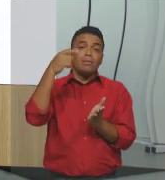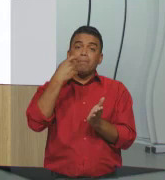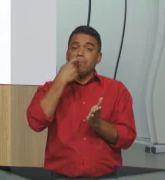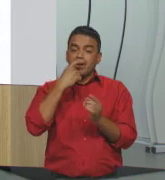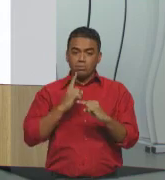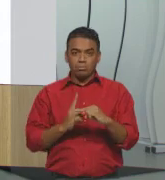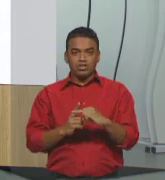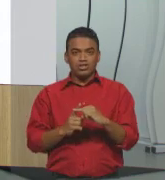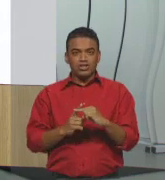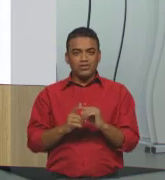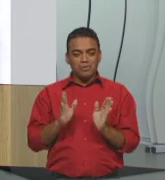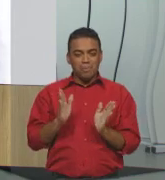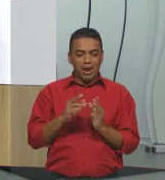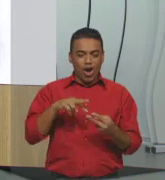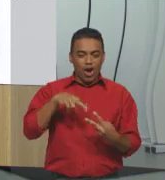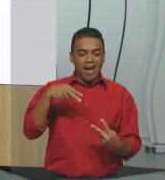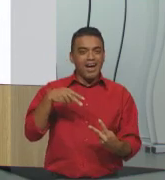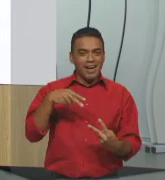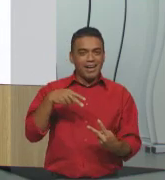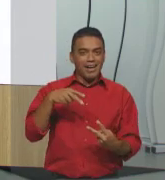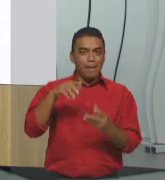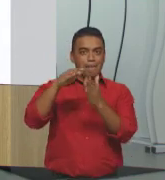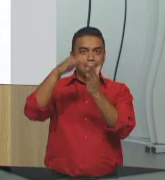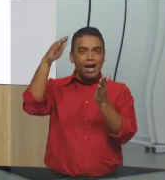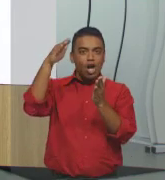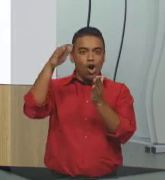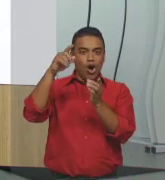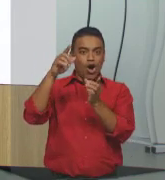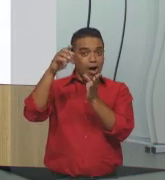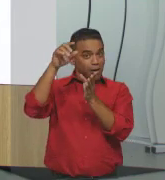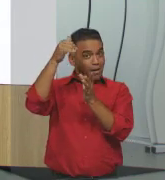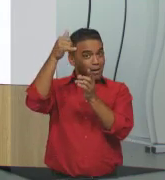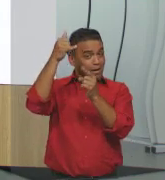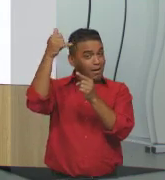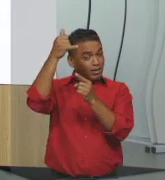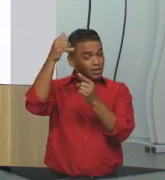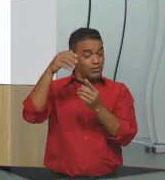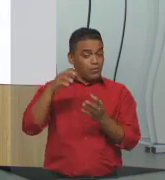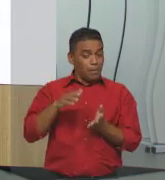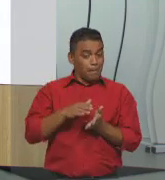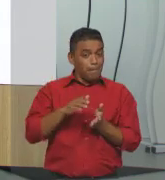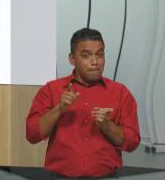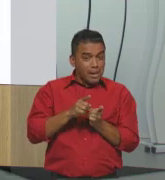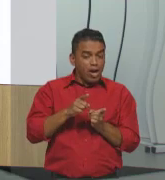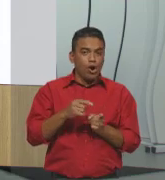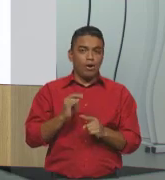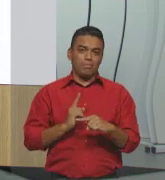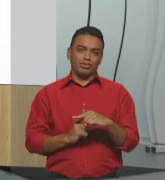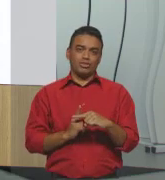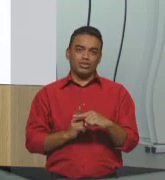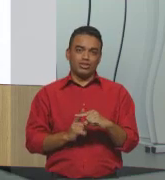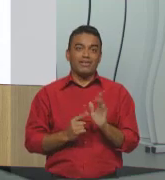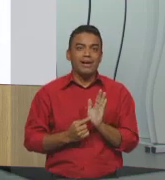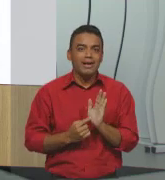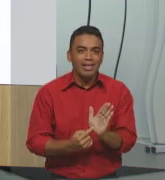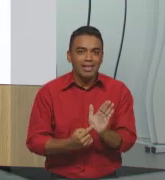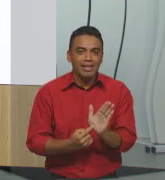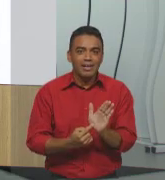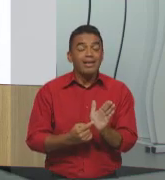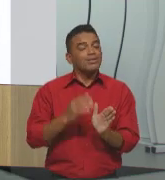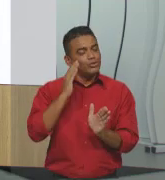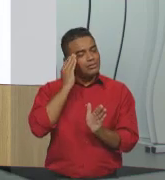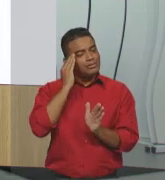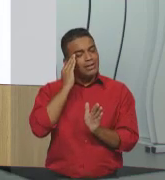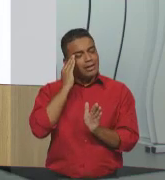polo positivo, são os fragmentos menores. Aí eu consigo revelar. Feito esse revelamento, eu sei aqui,